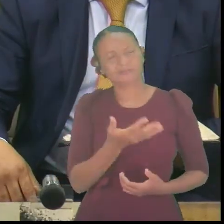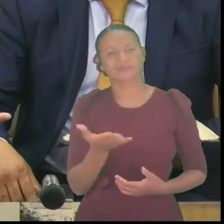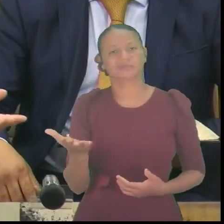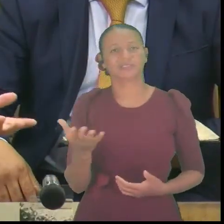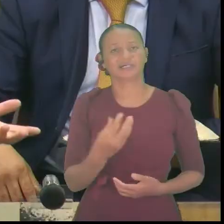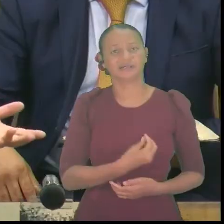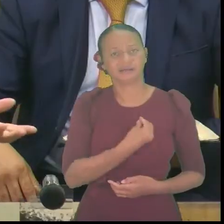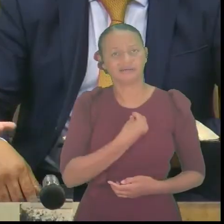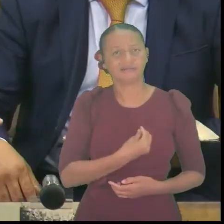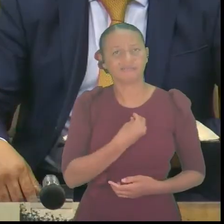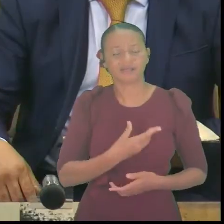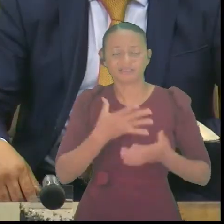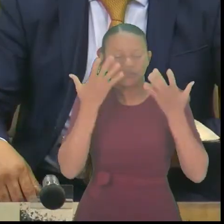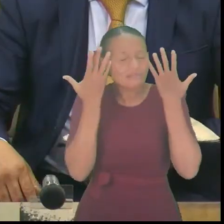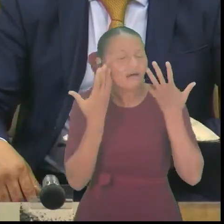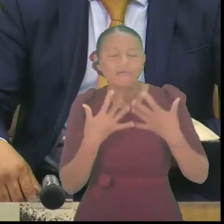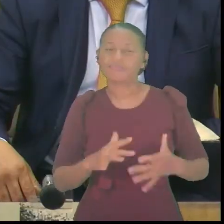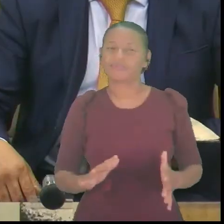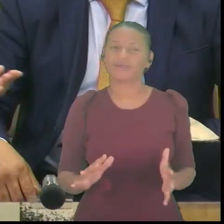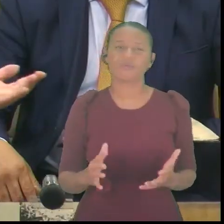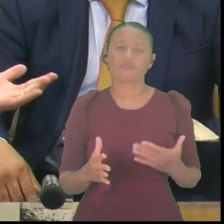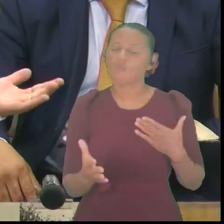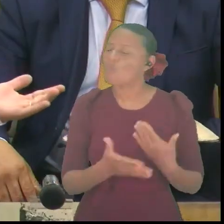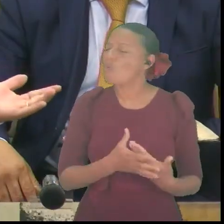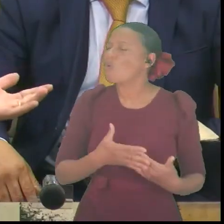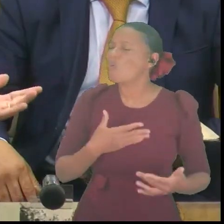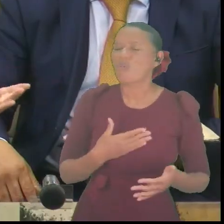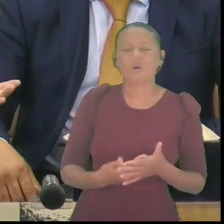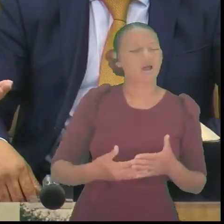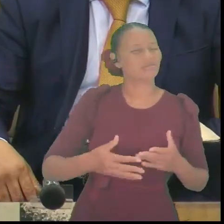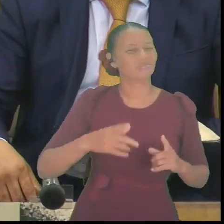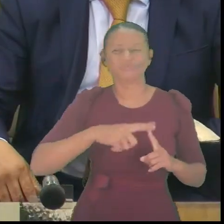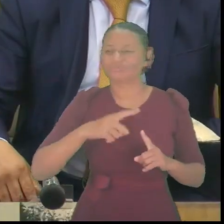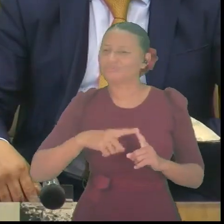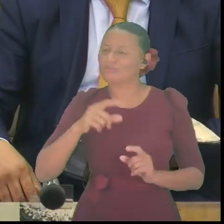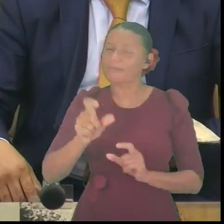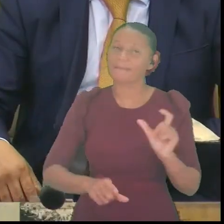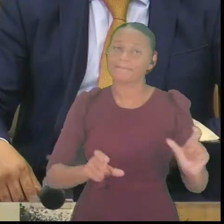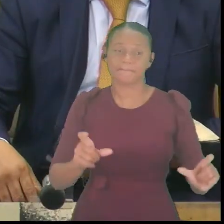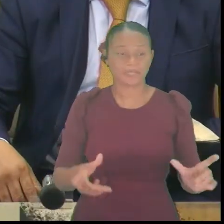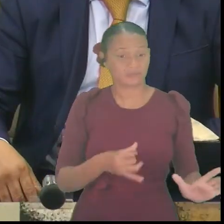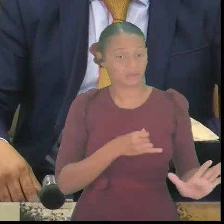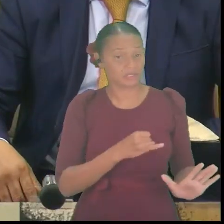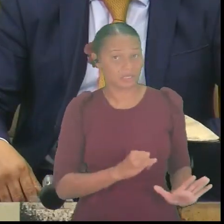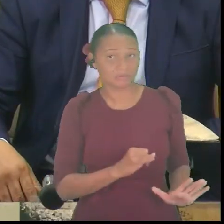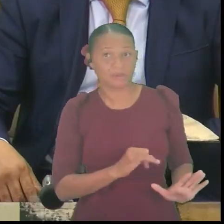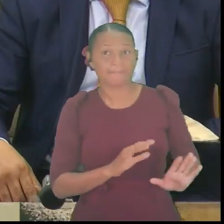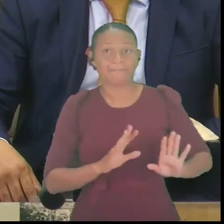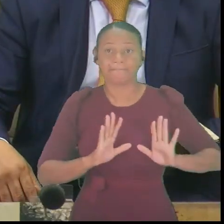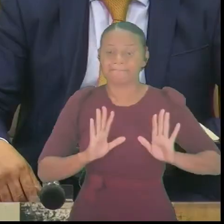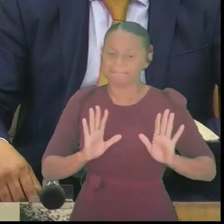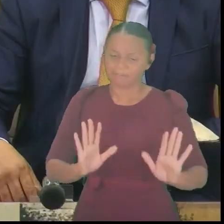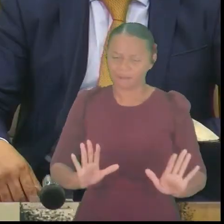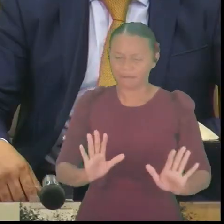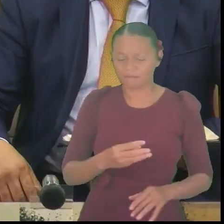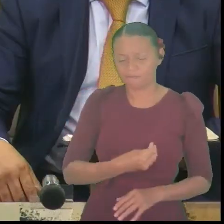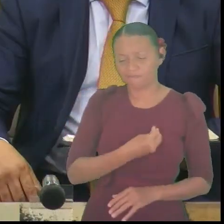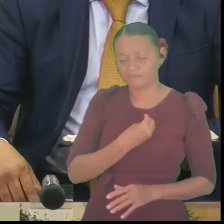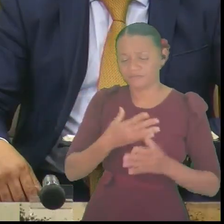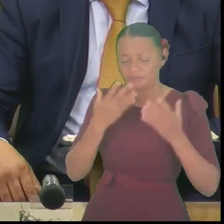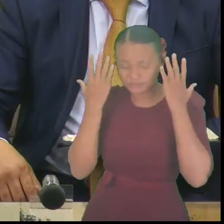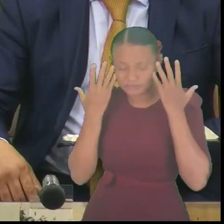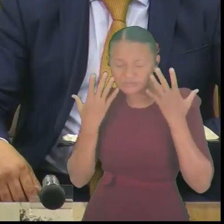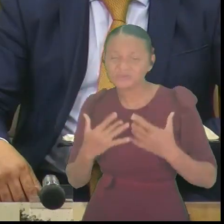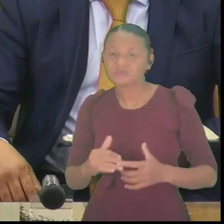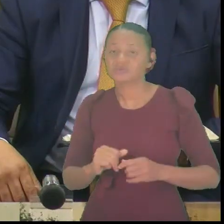vive uma vida natural, como qualquer pessoa ímpia vive. Só que, além de uma vida natural, o